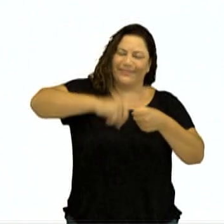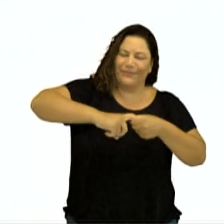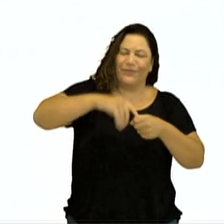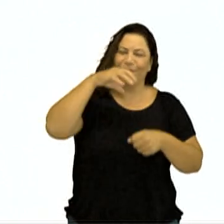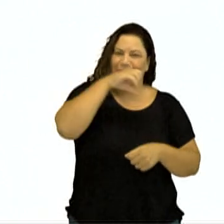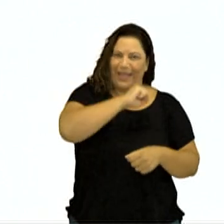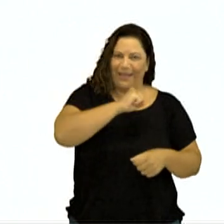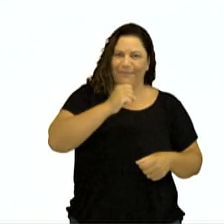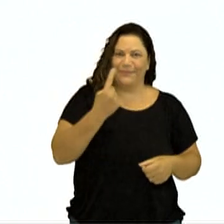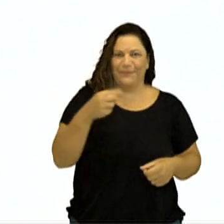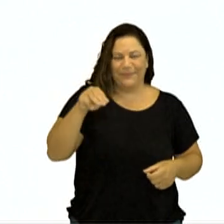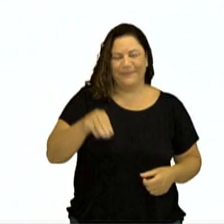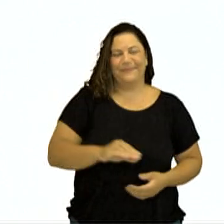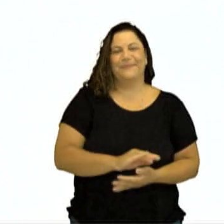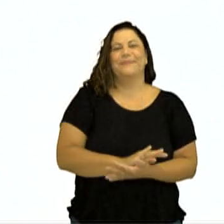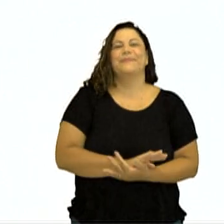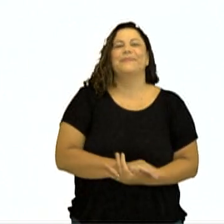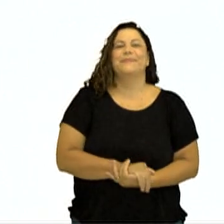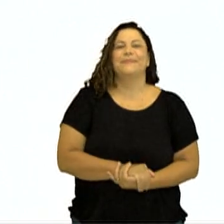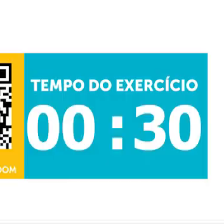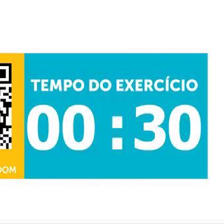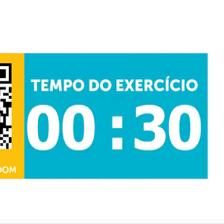ver.